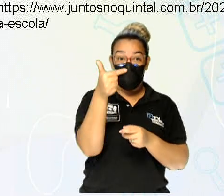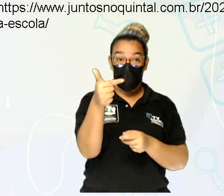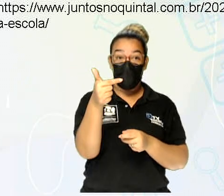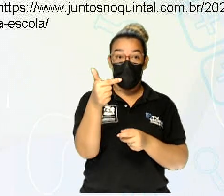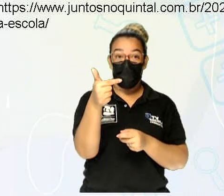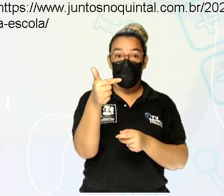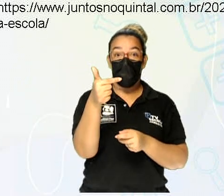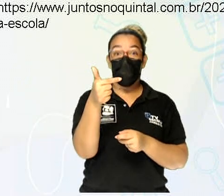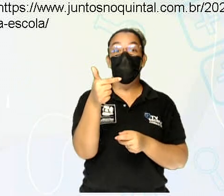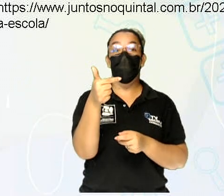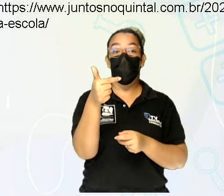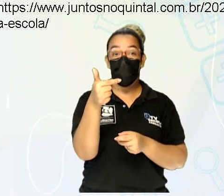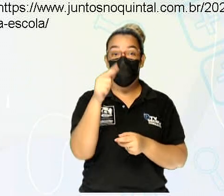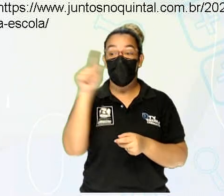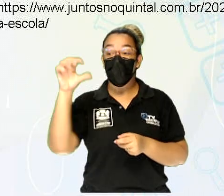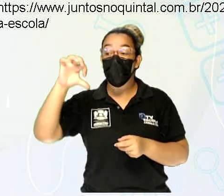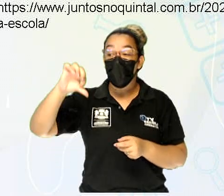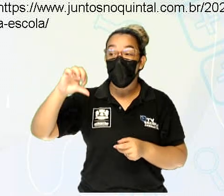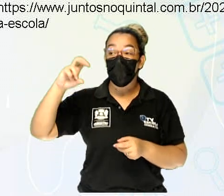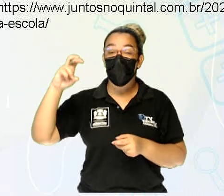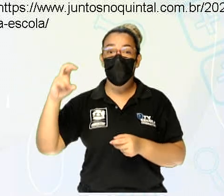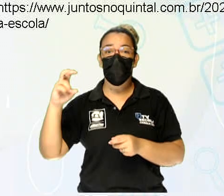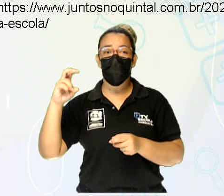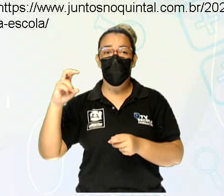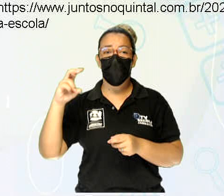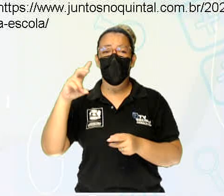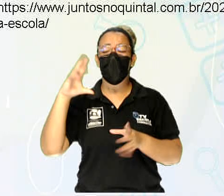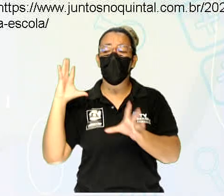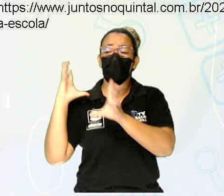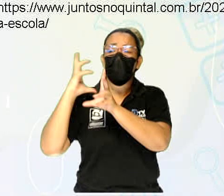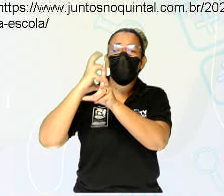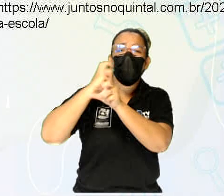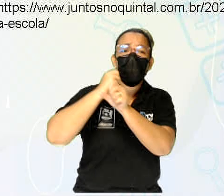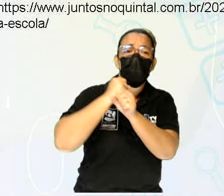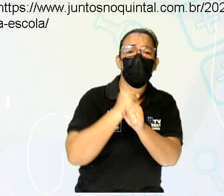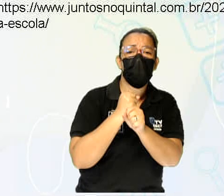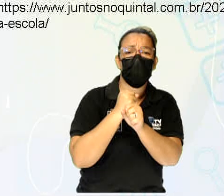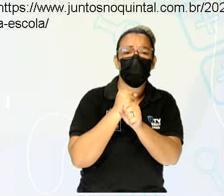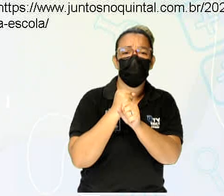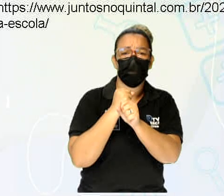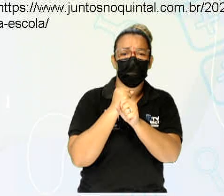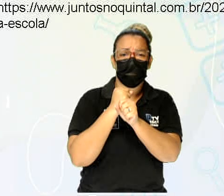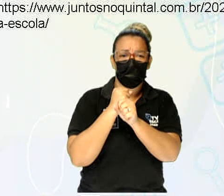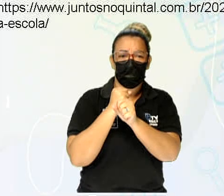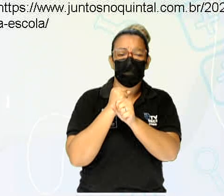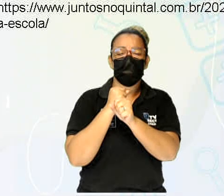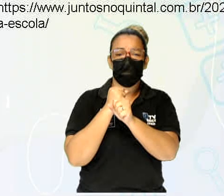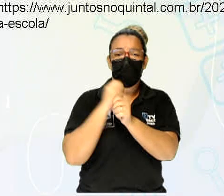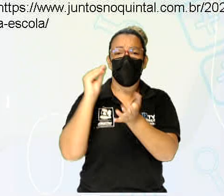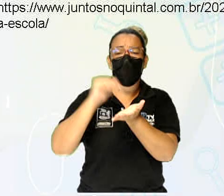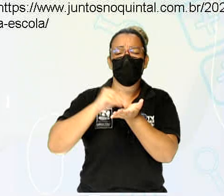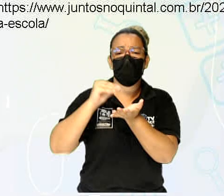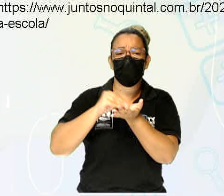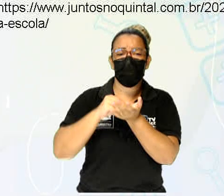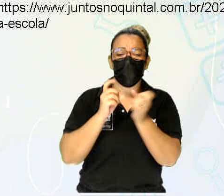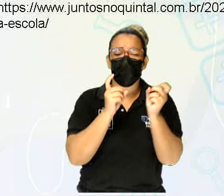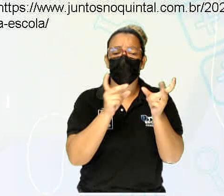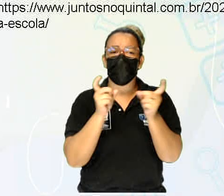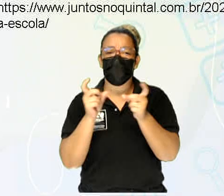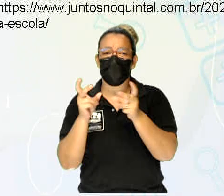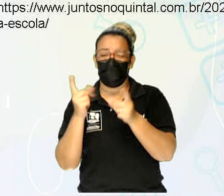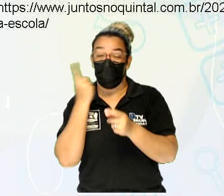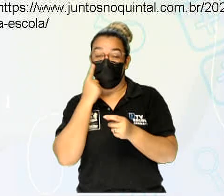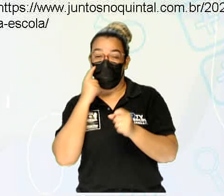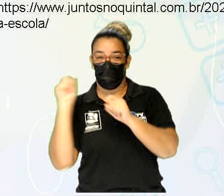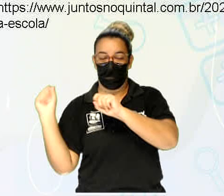dos 95 à venda. Quantos ingressos sobraram? Vamos lá? Coloquei aqui a representação,